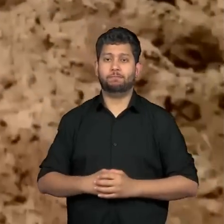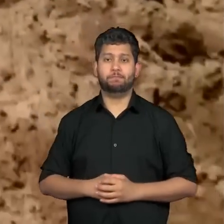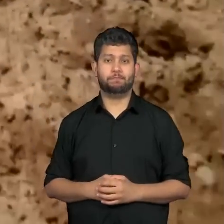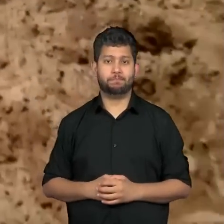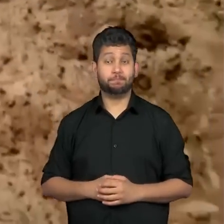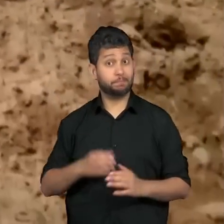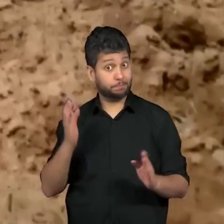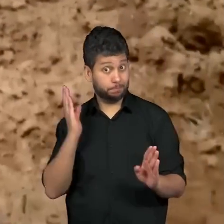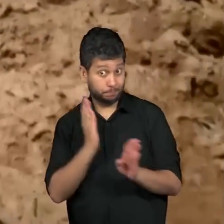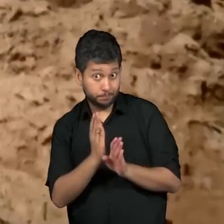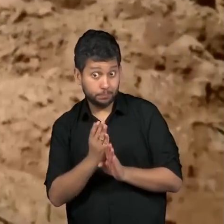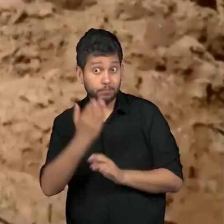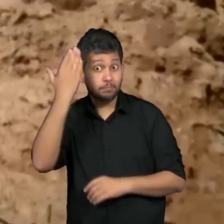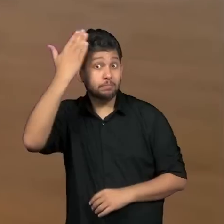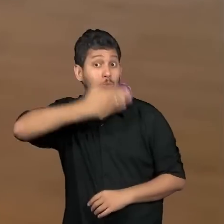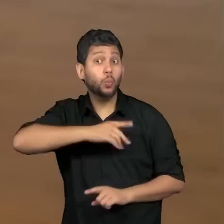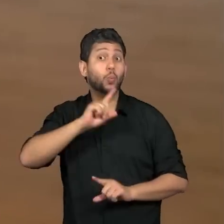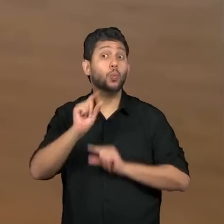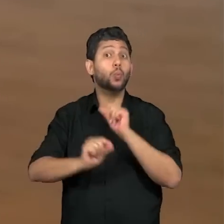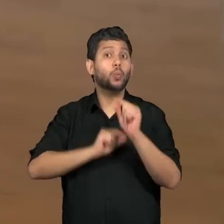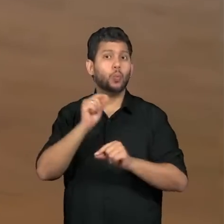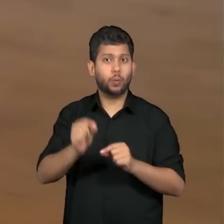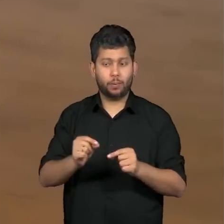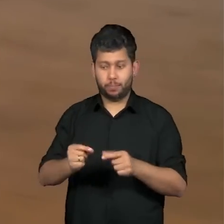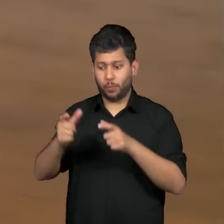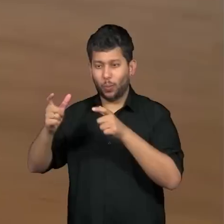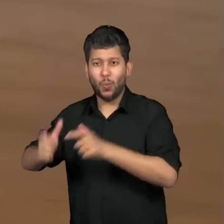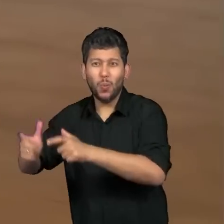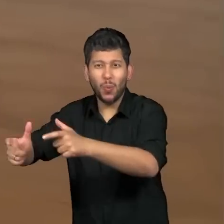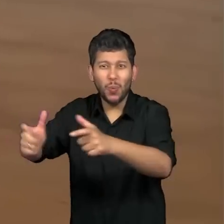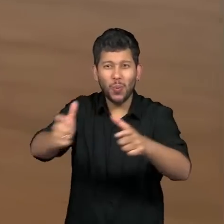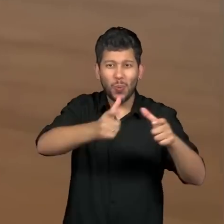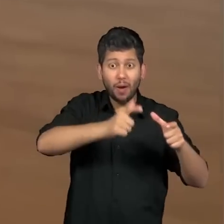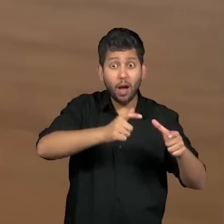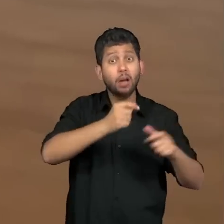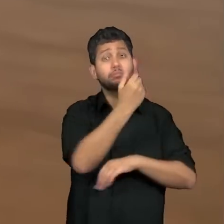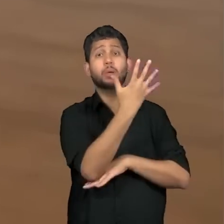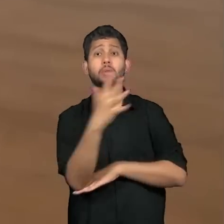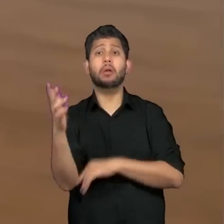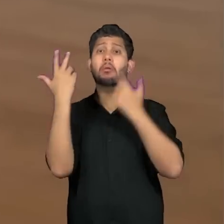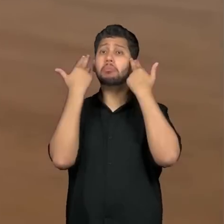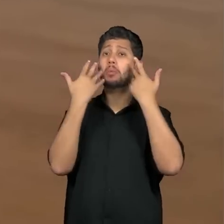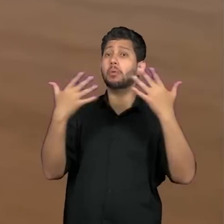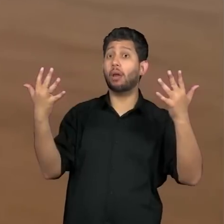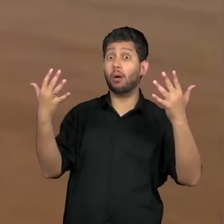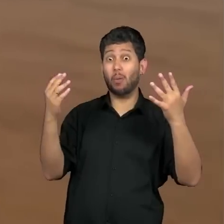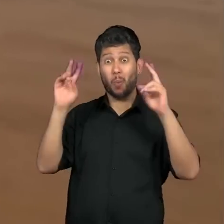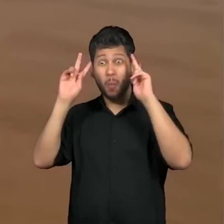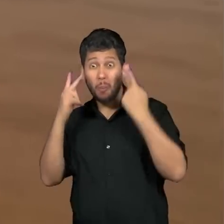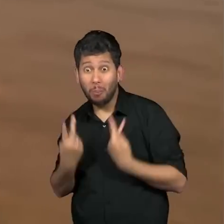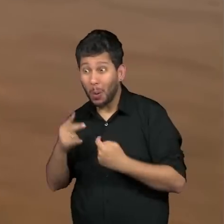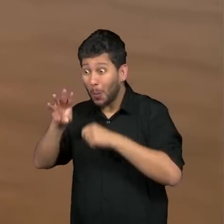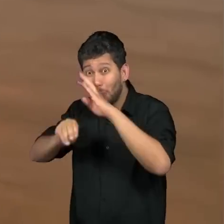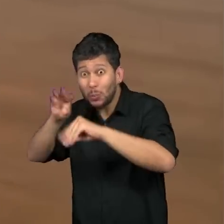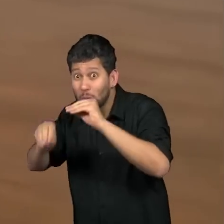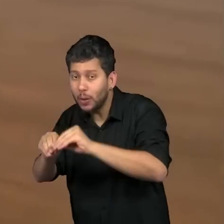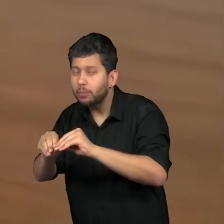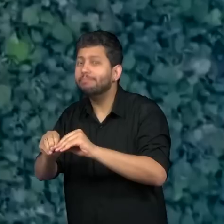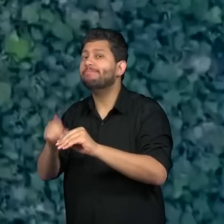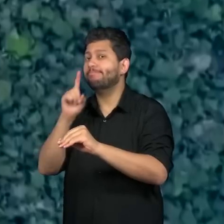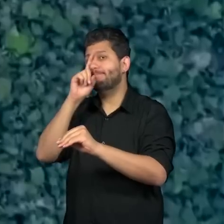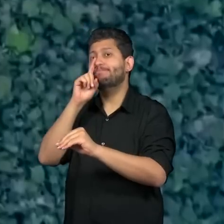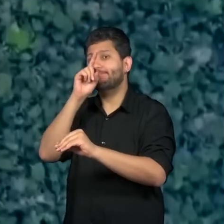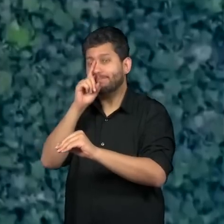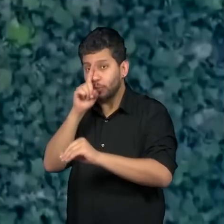Os resultados mostraram que as diferentes intervenções nos ambientes naturais podem criar um cenário propenso ao aparecimento